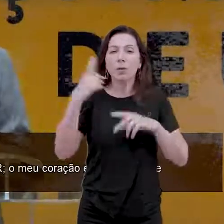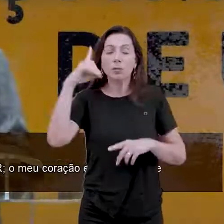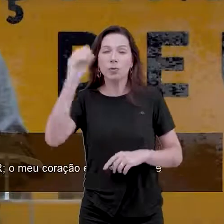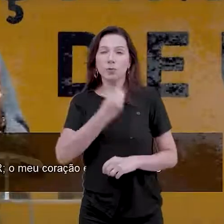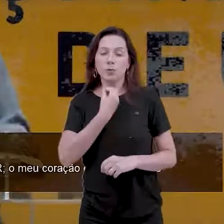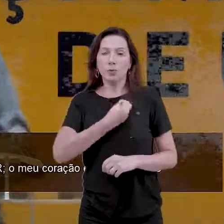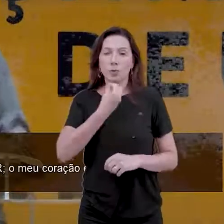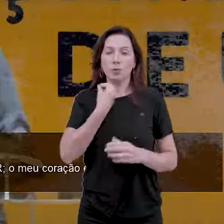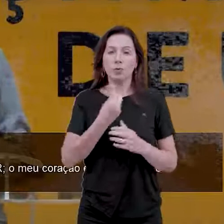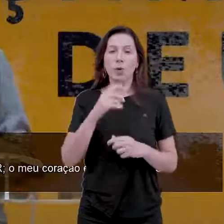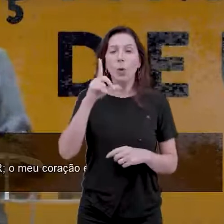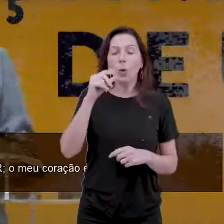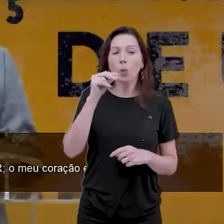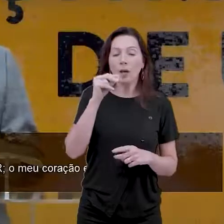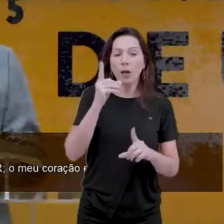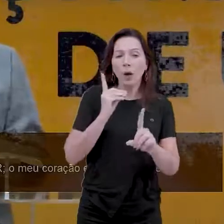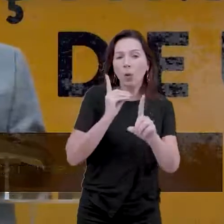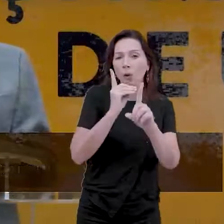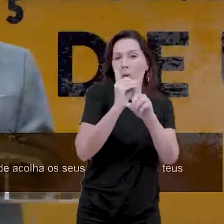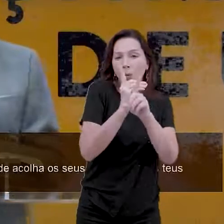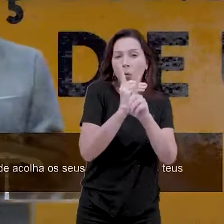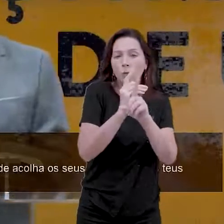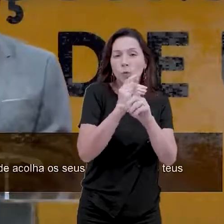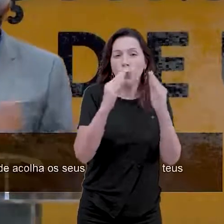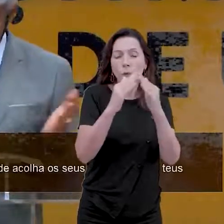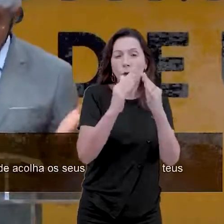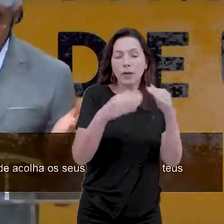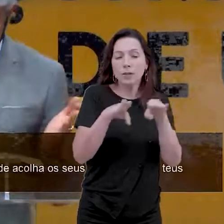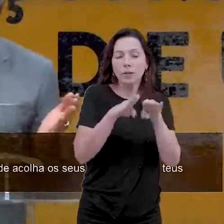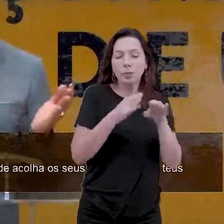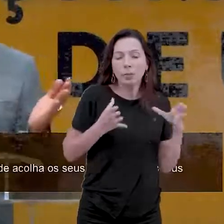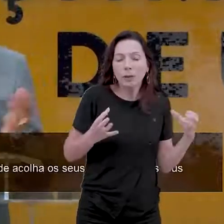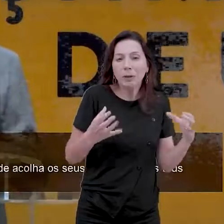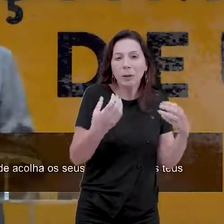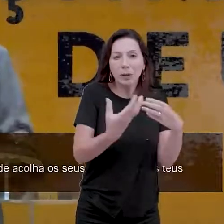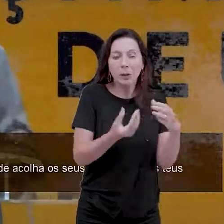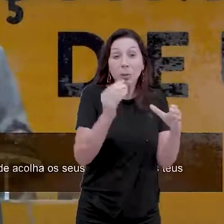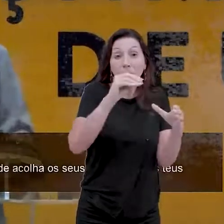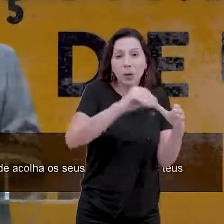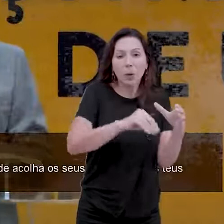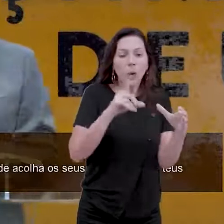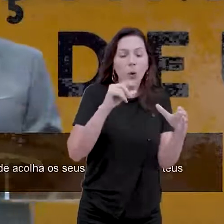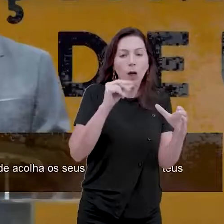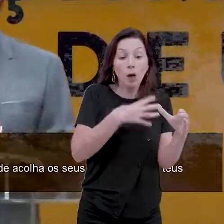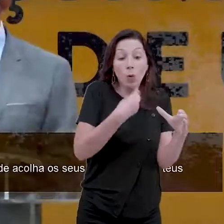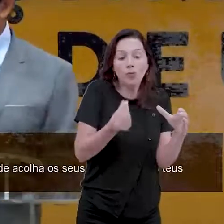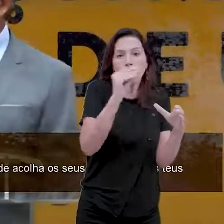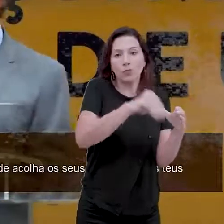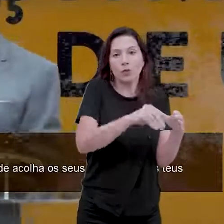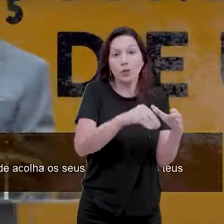vivo. O pardal encontrou casa, e a andorinha ninho para si, onde acolhem os seus